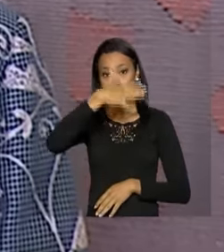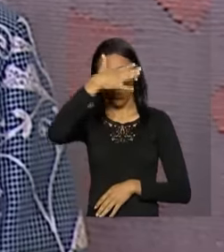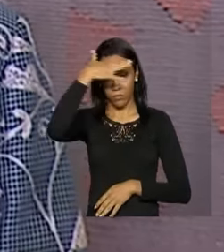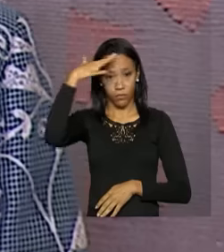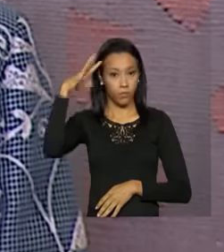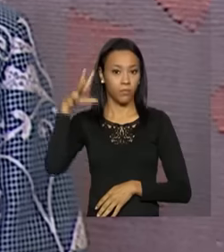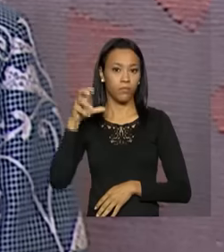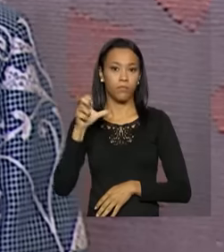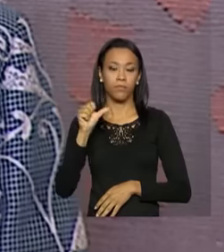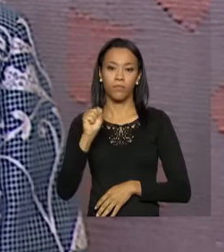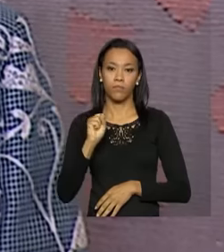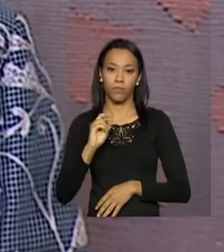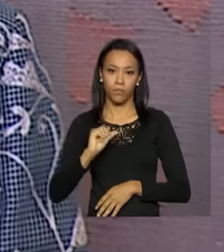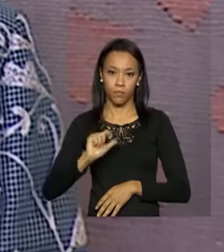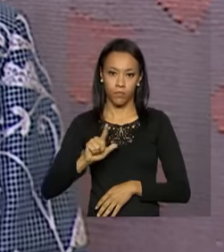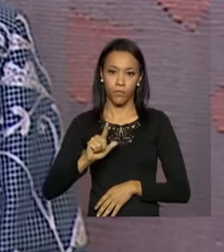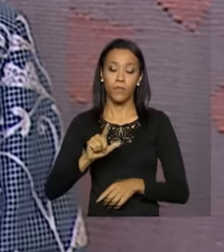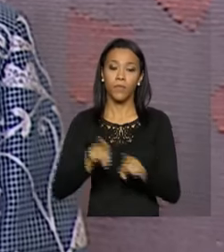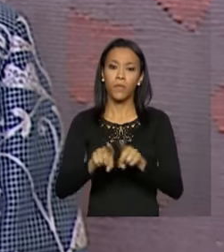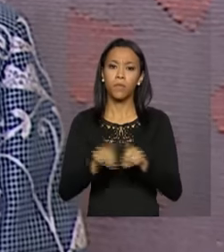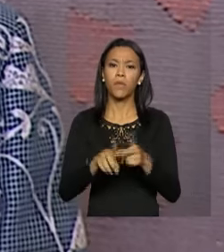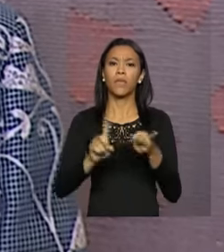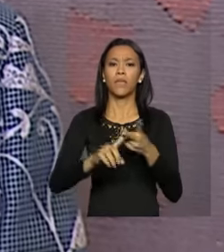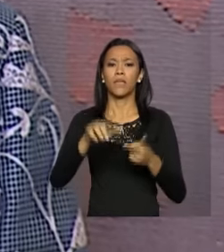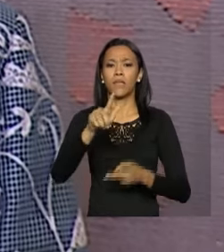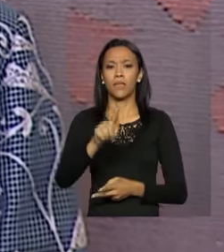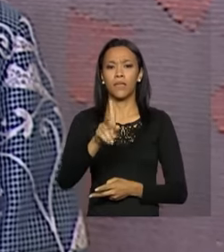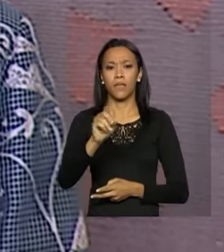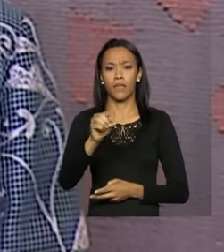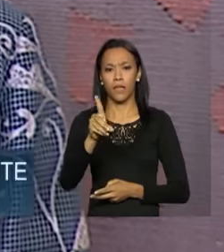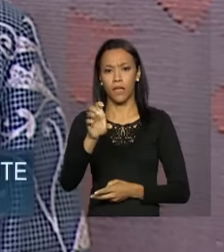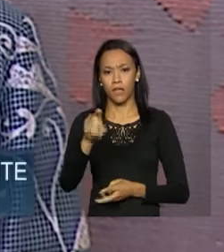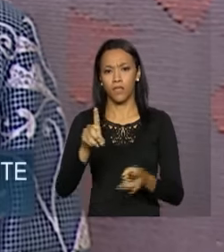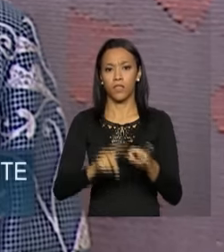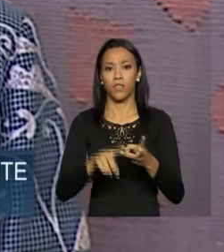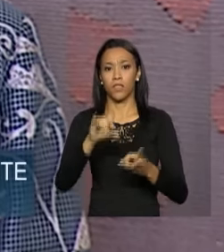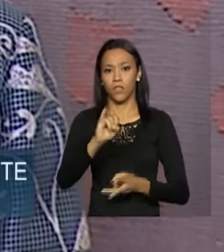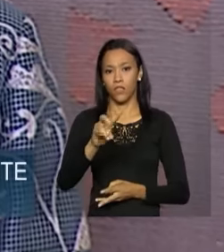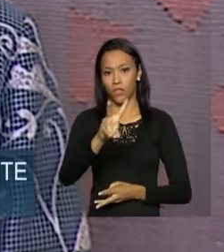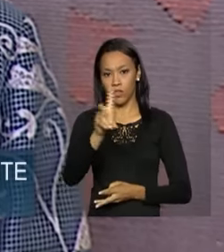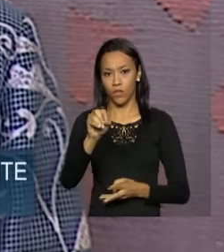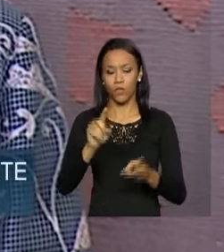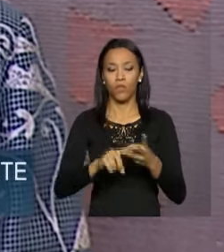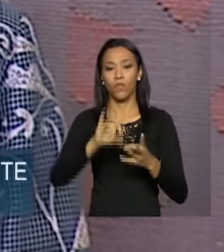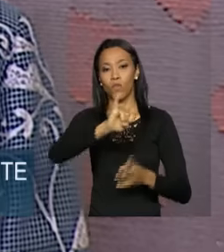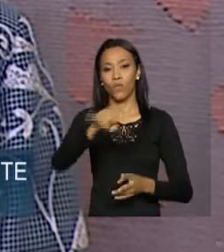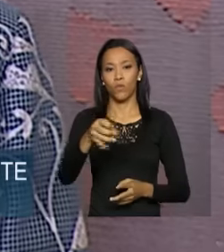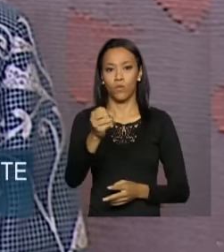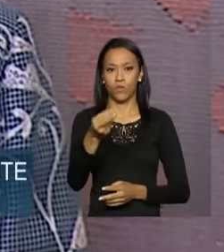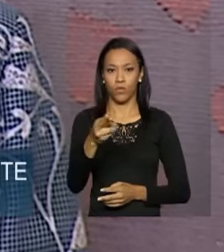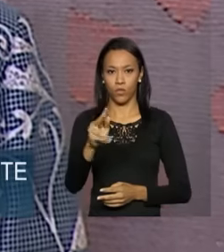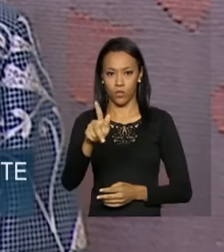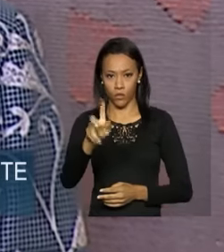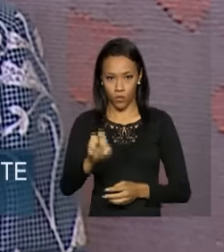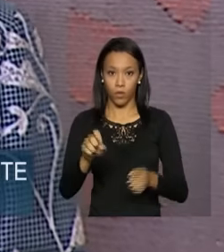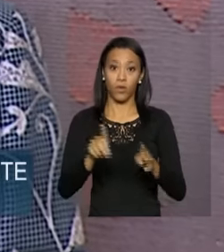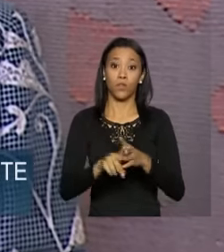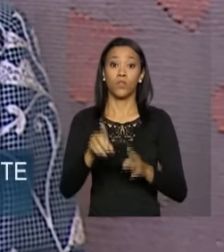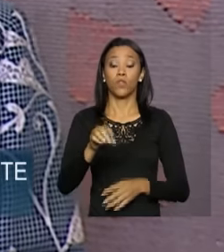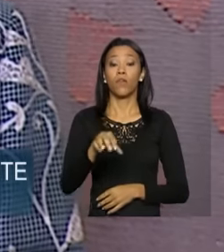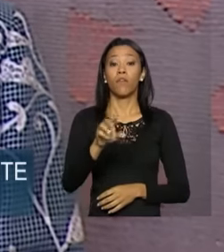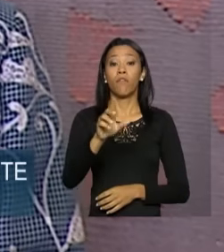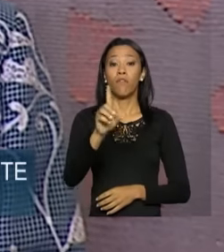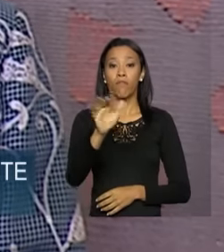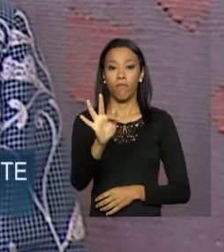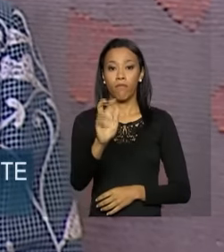Senadores, Assir Gurgax, Gladson Cameli, Ivo Cassol, Jorge Viana, Valdir Raup e Wellington